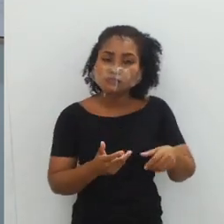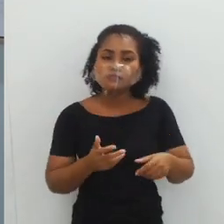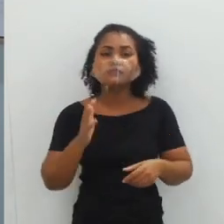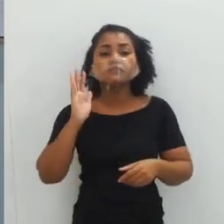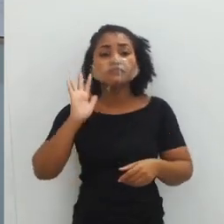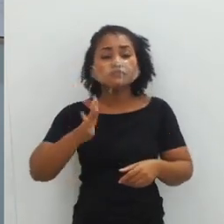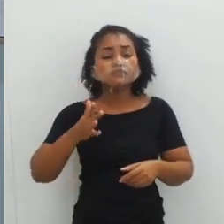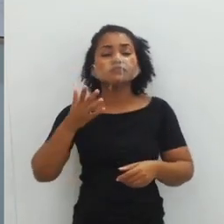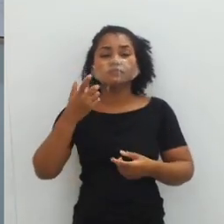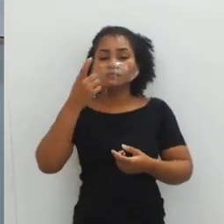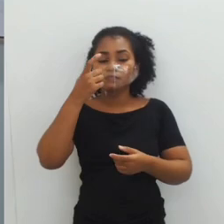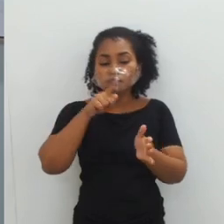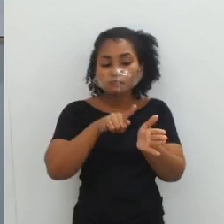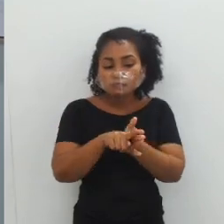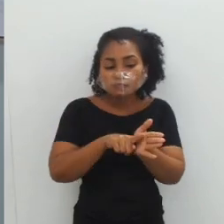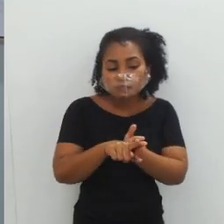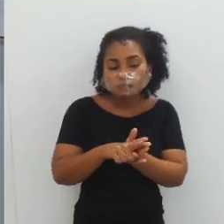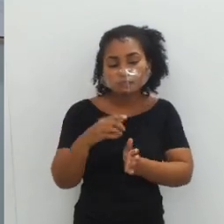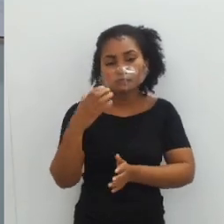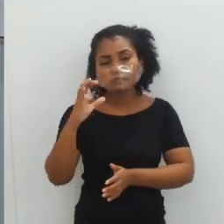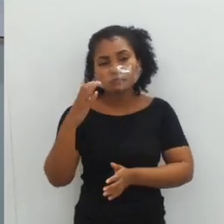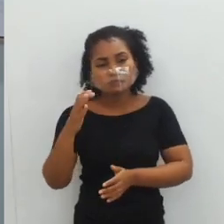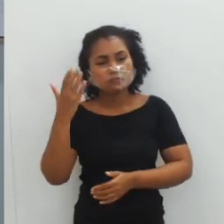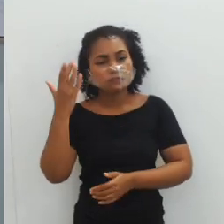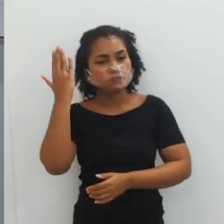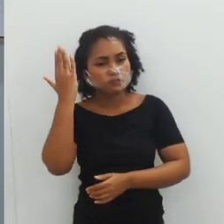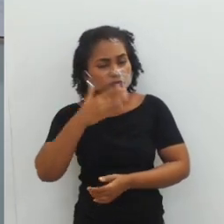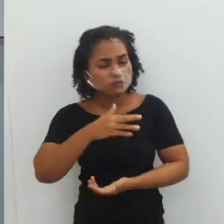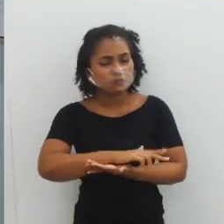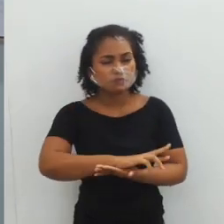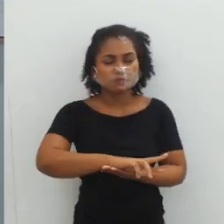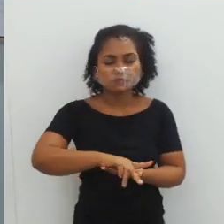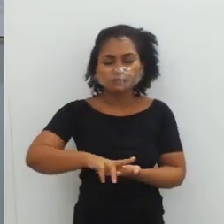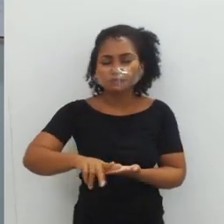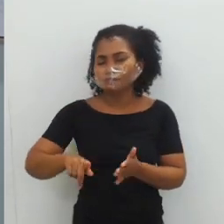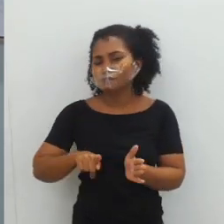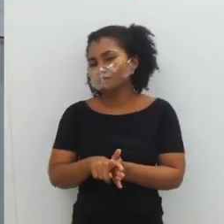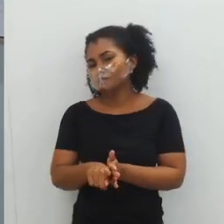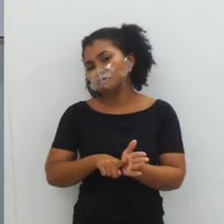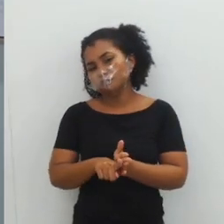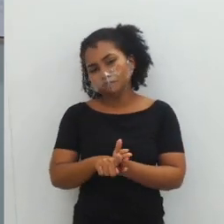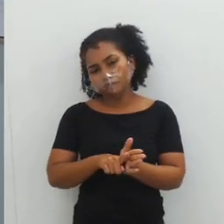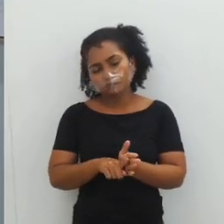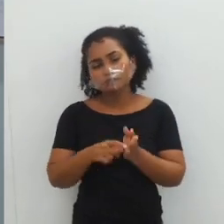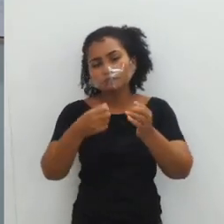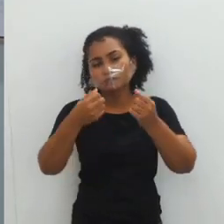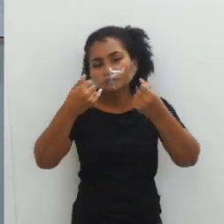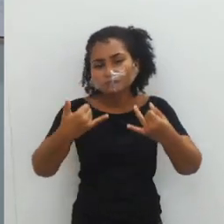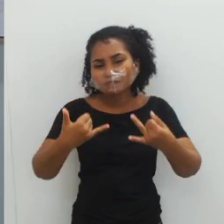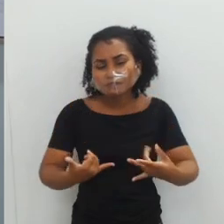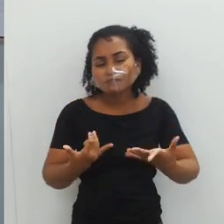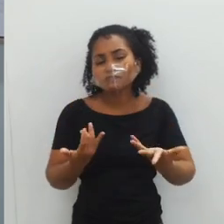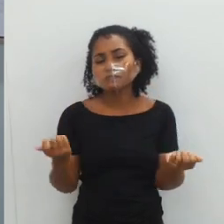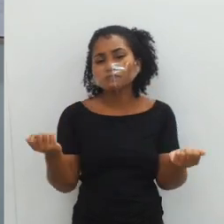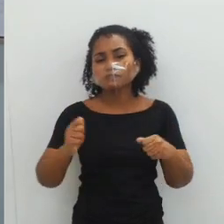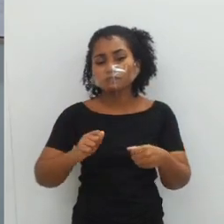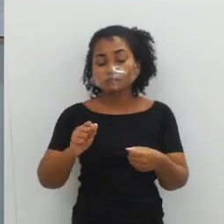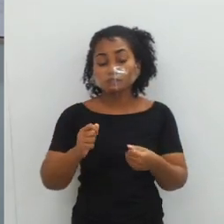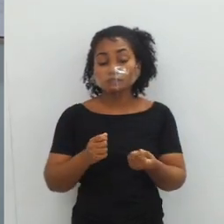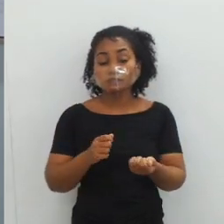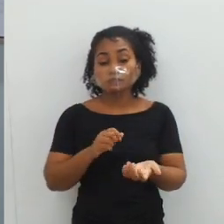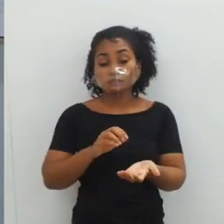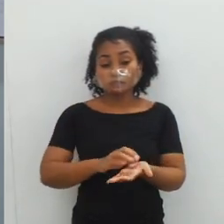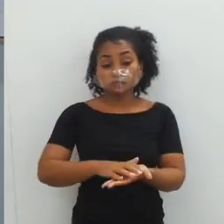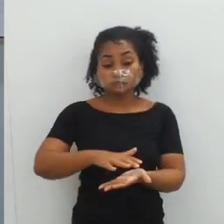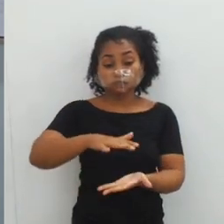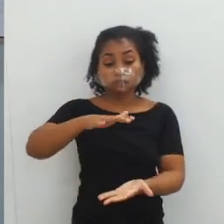é comprovado, atestado, já existem várias pesquisas que falam sobre isso. O que se produz de